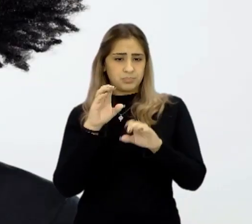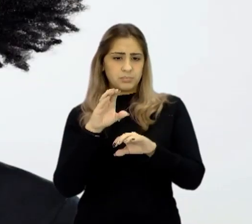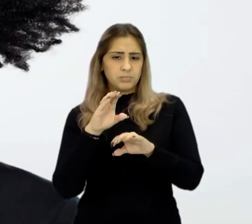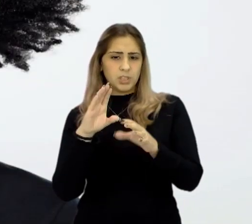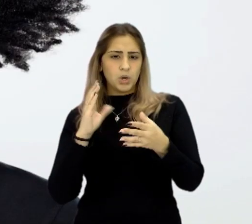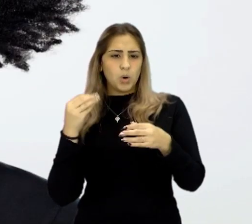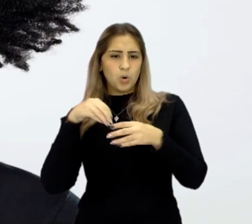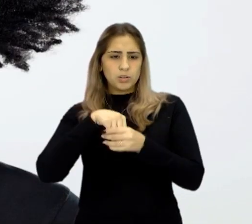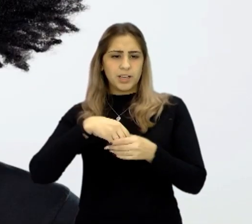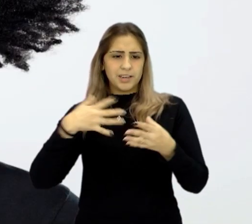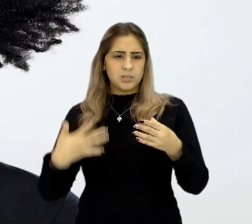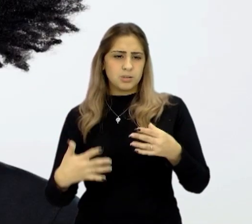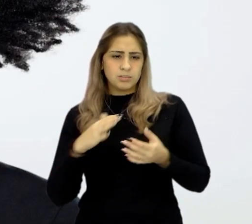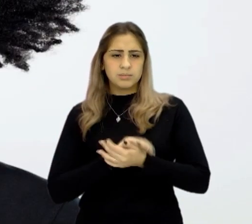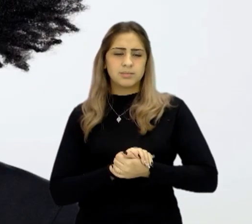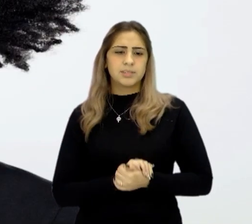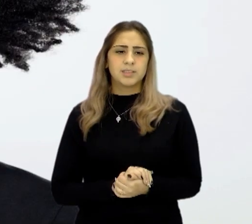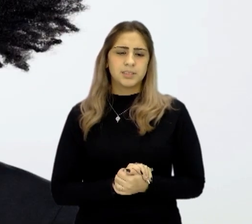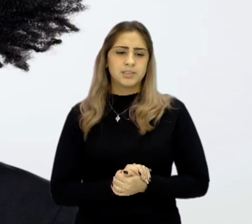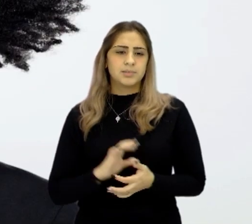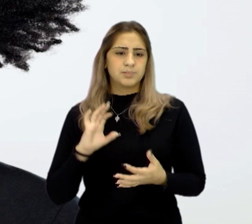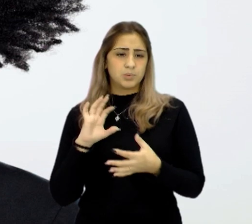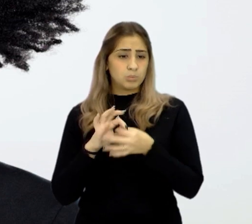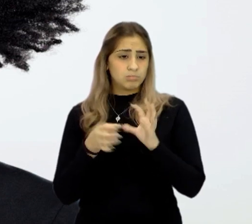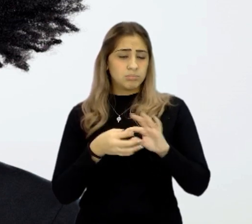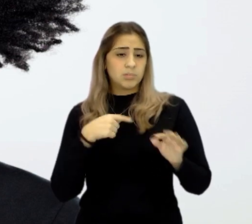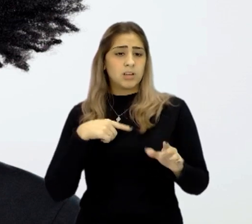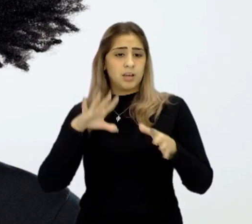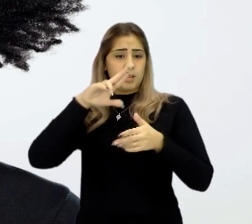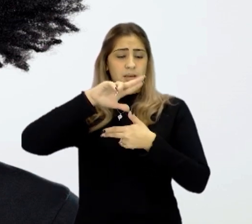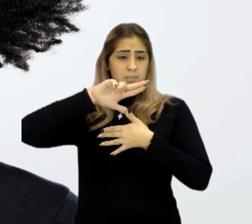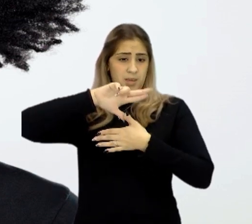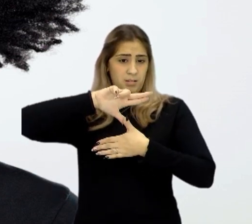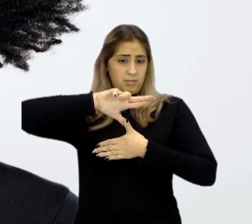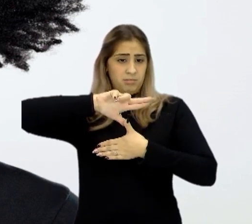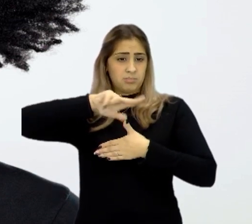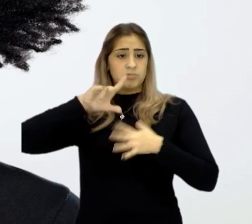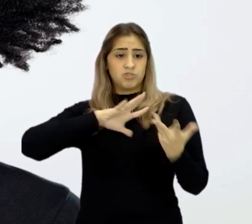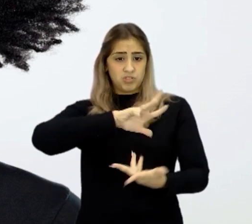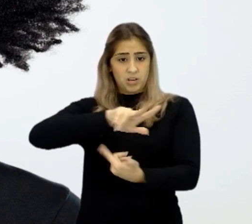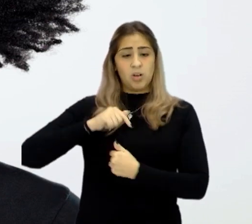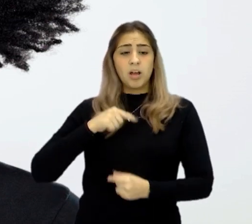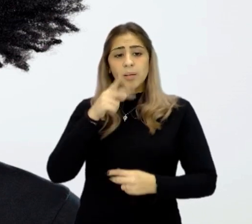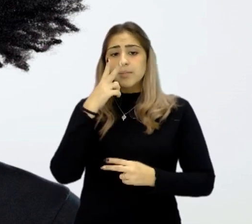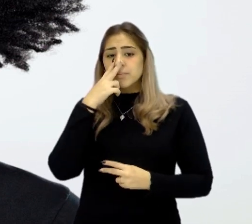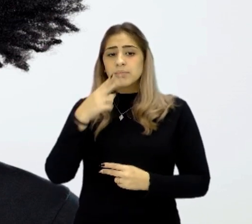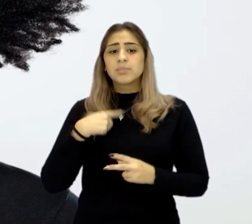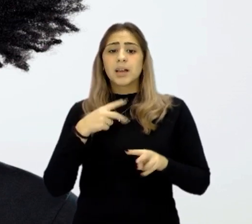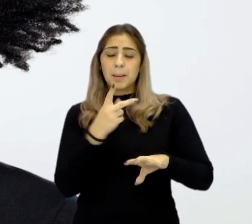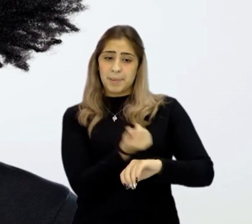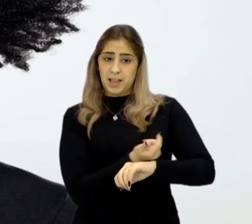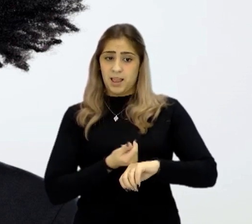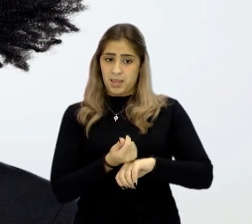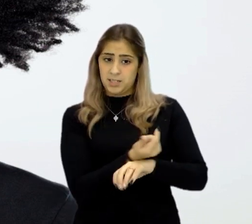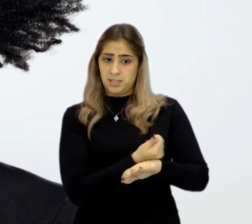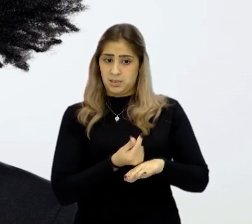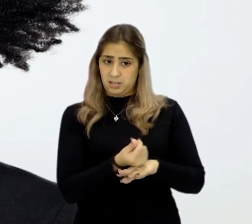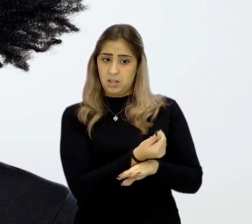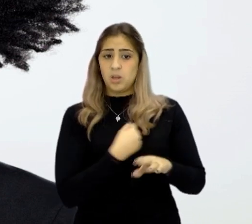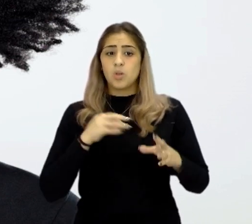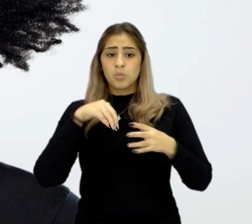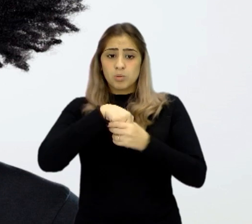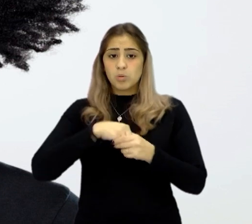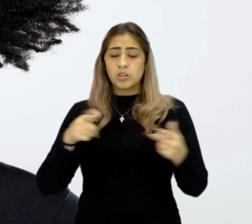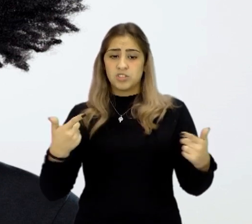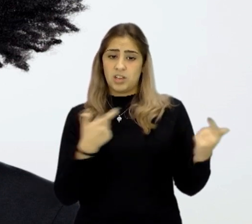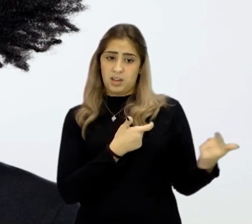para a gente começar essa conversa. A América Latina, em geral, ela permanece capitalista durante a Guerra Fria.